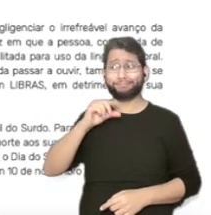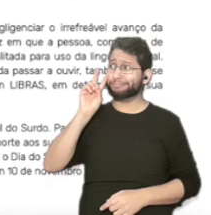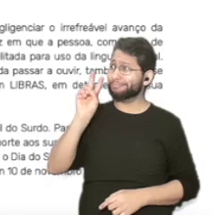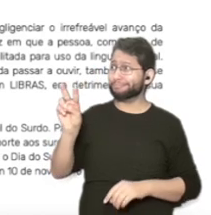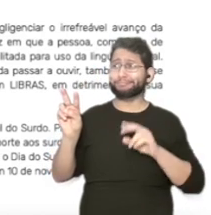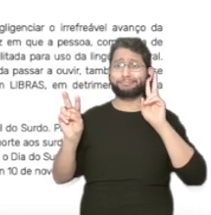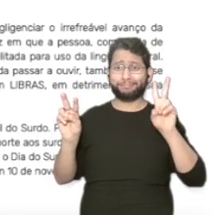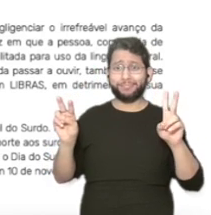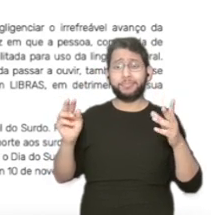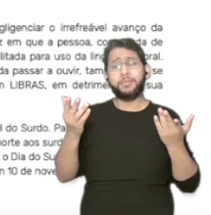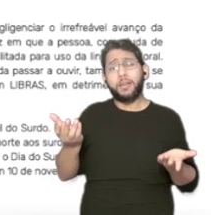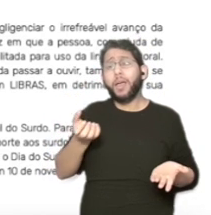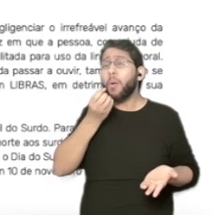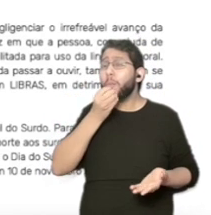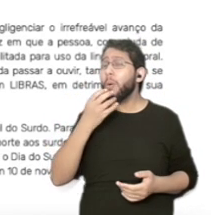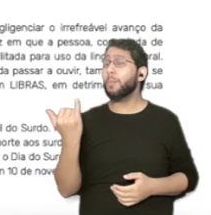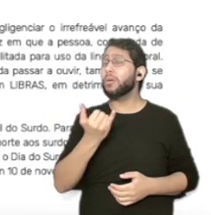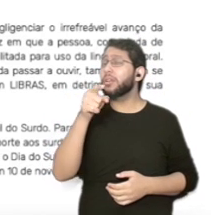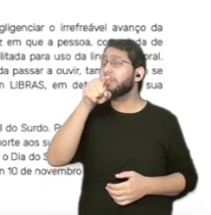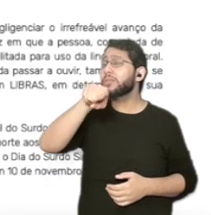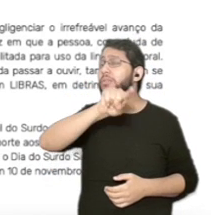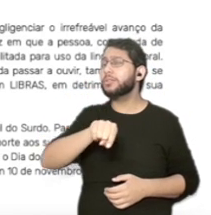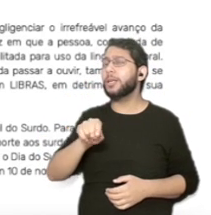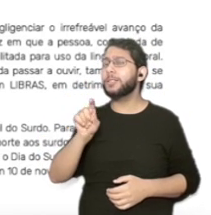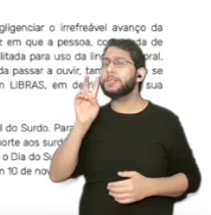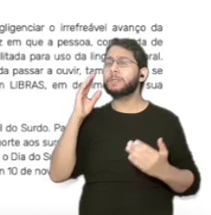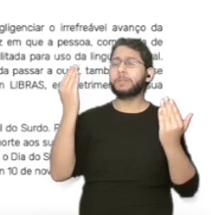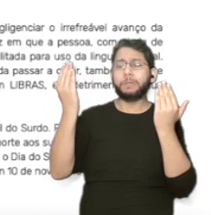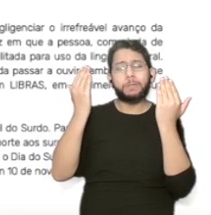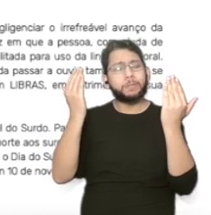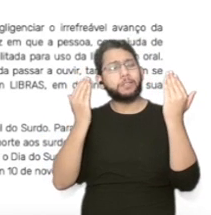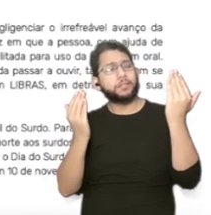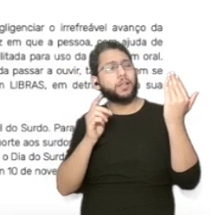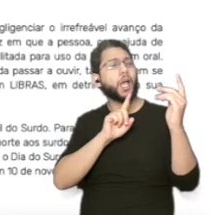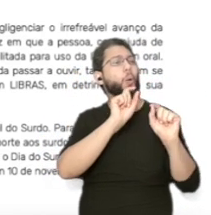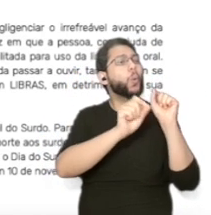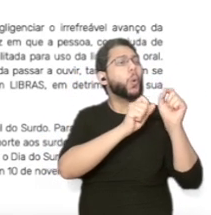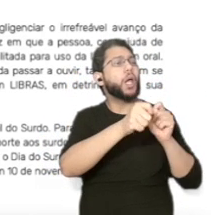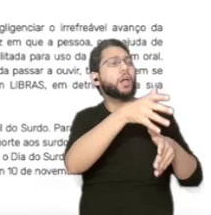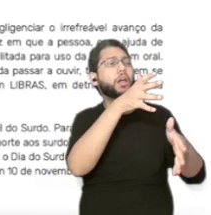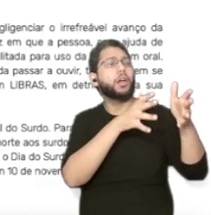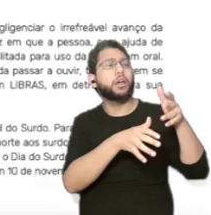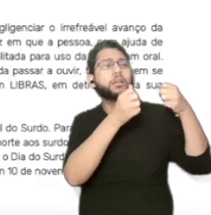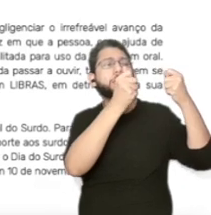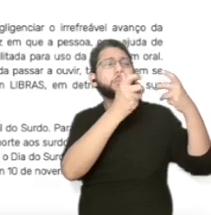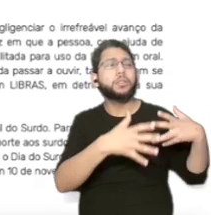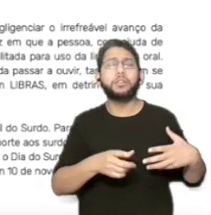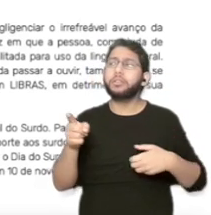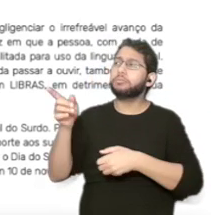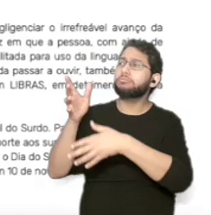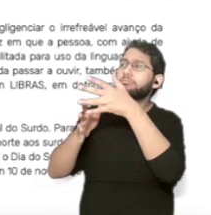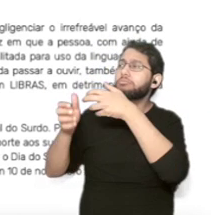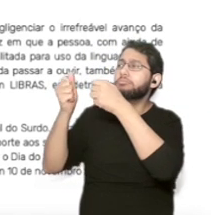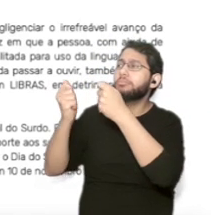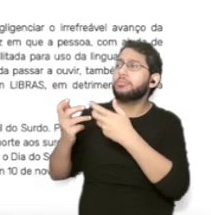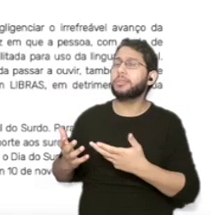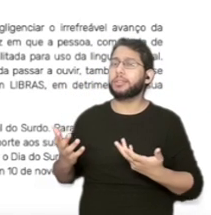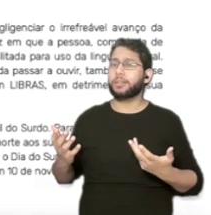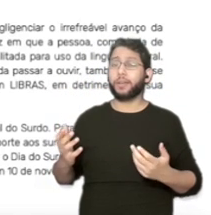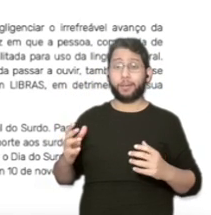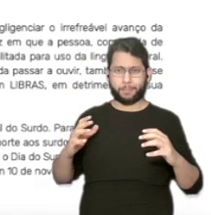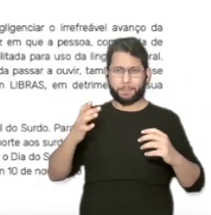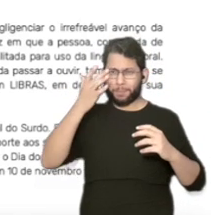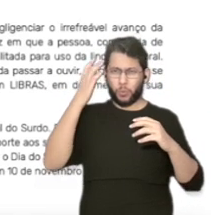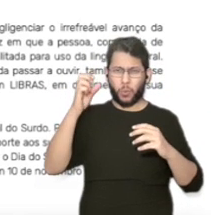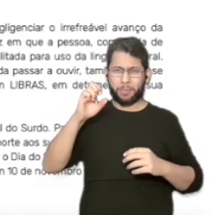coexistem atualmente na nossa sociedade hoje e faz importante que a gente entenda, então, que a gente vai poder se